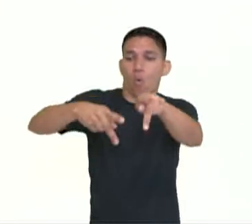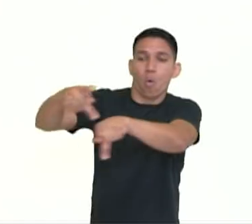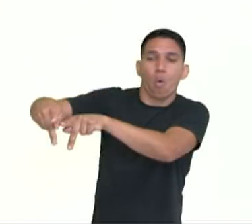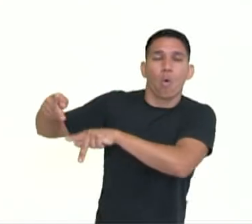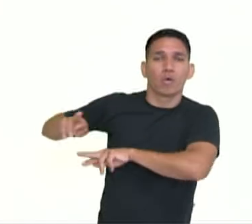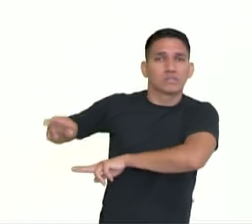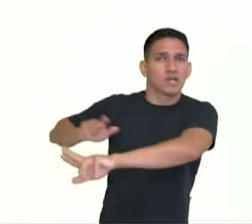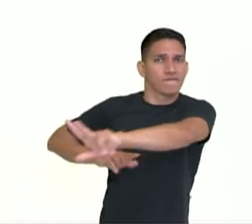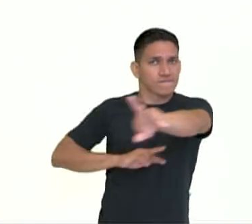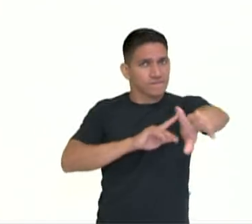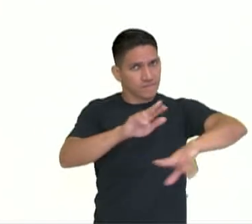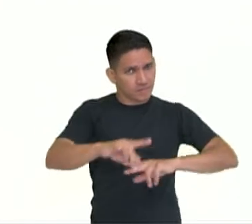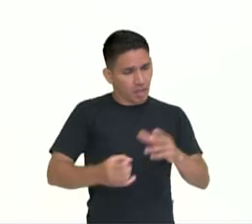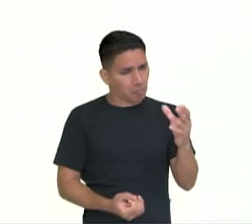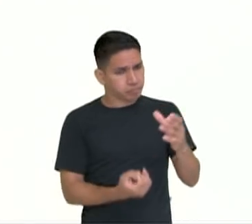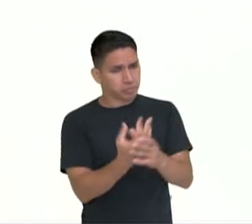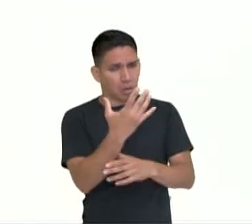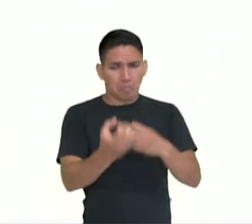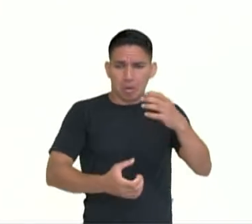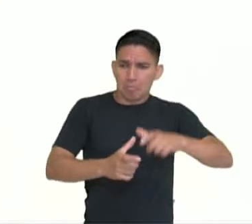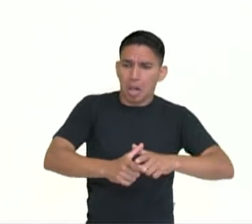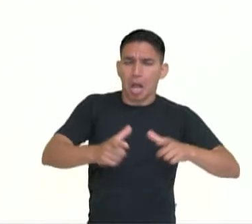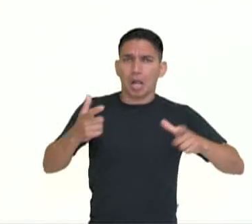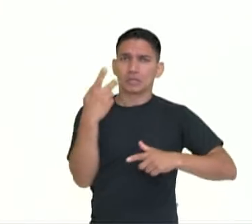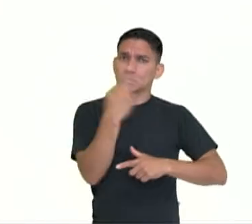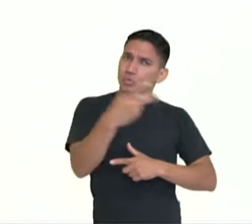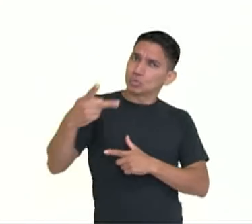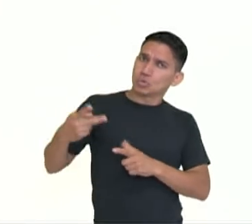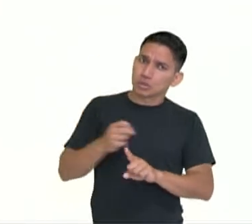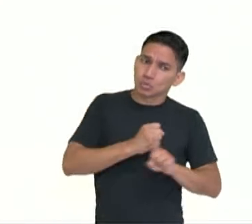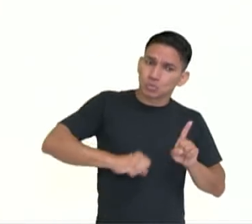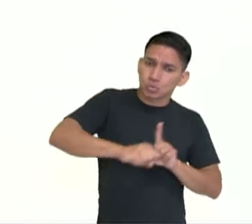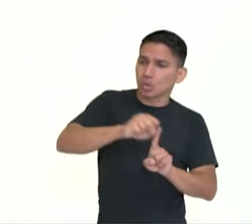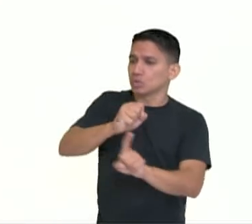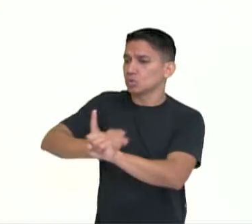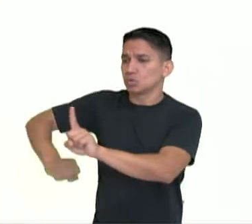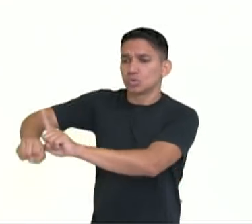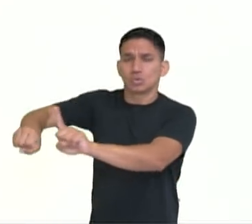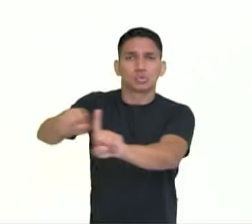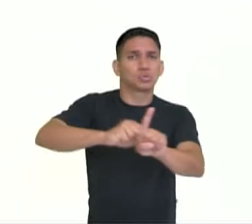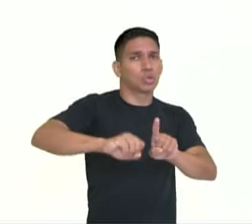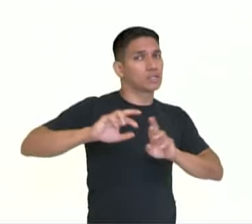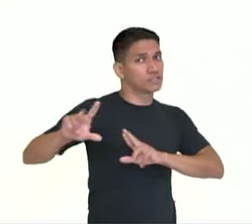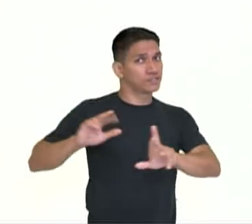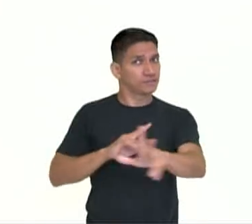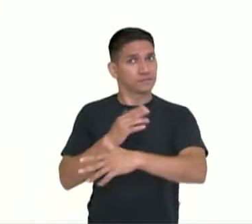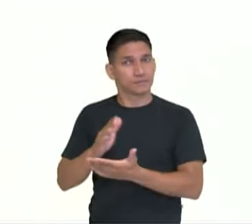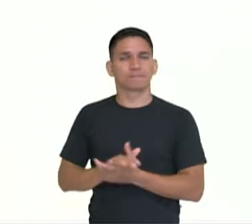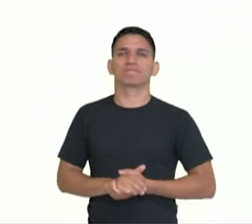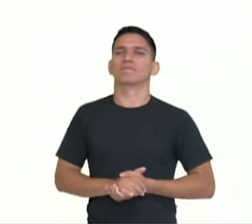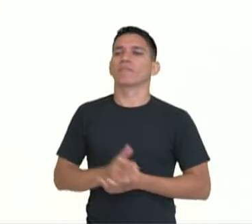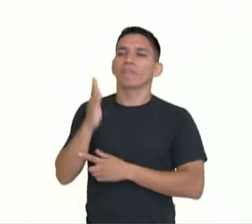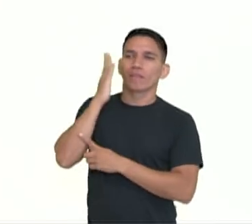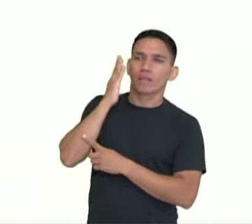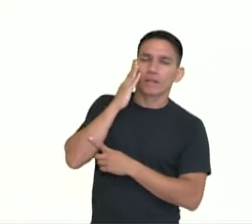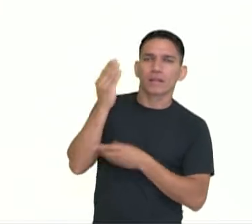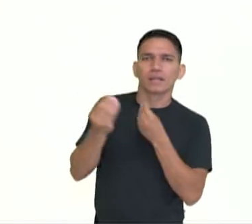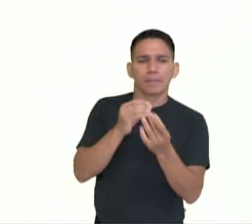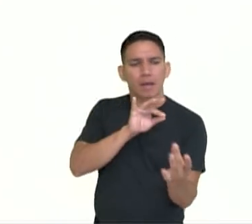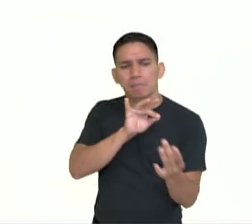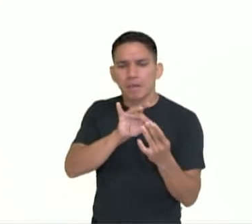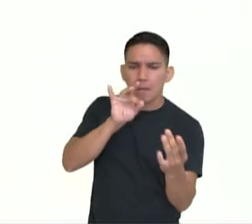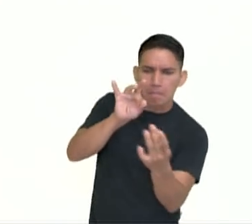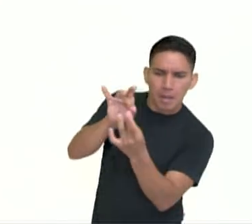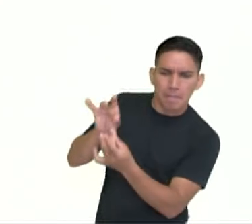e desenvolveram civilizações diferentes, distintas. Reconhecer as especificidades da